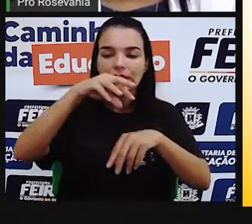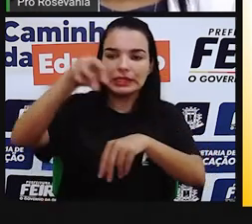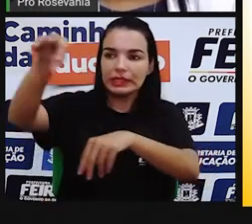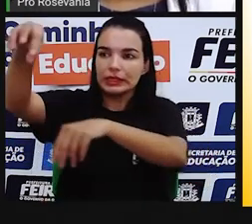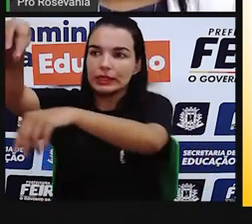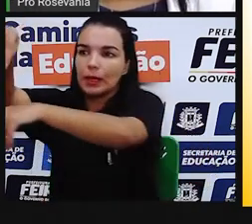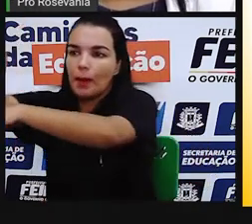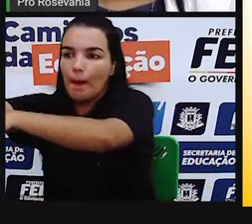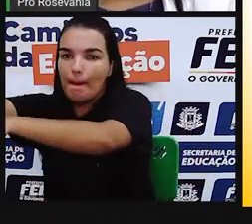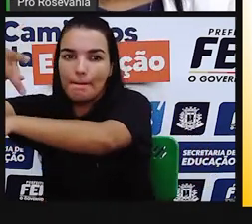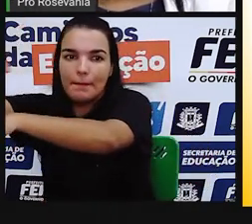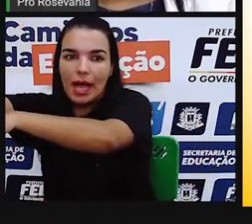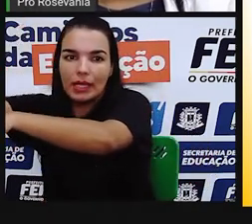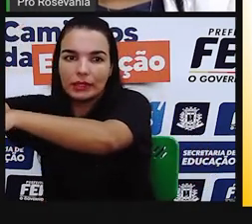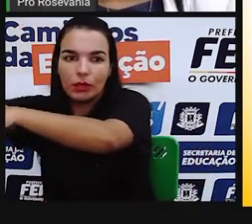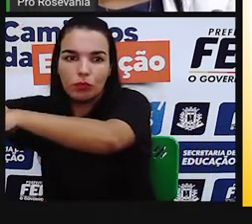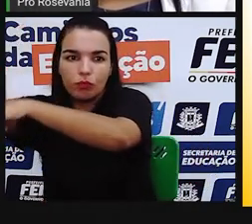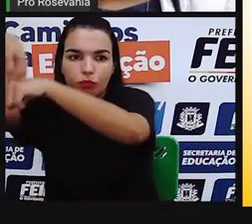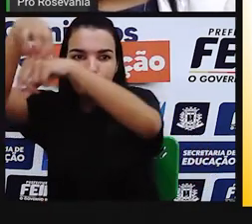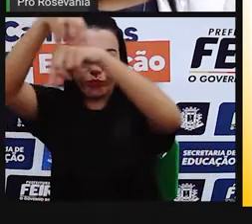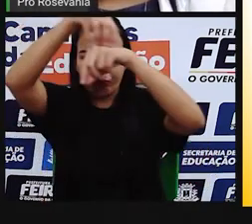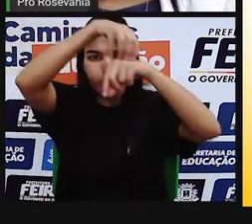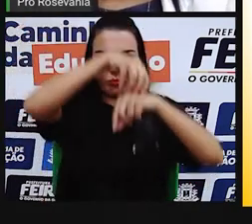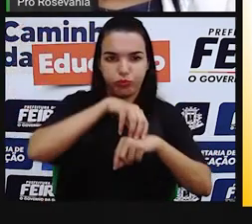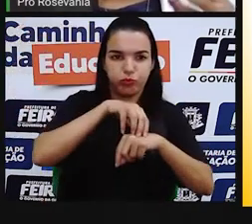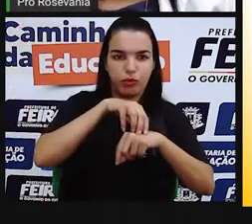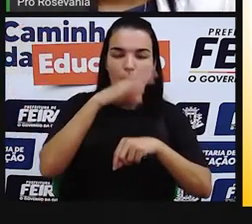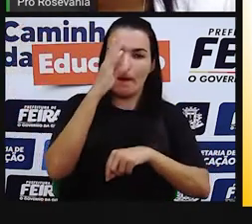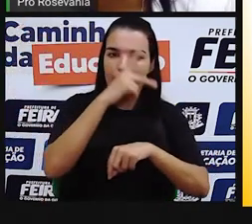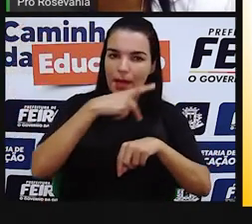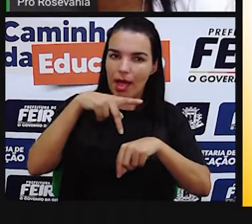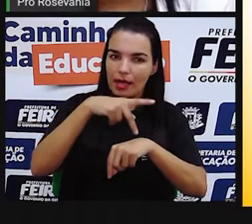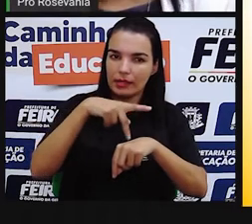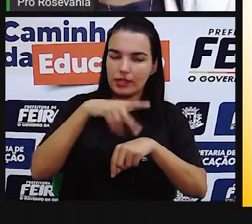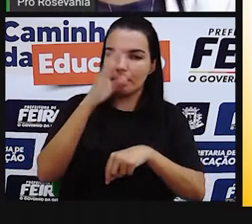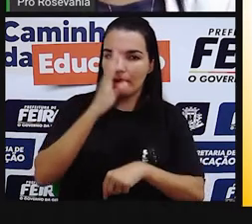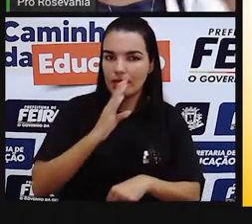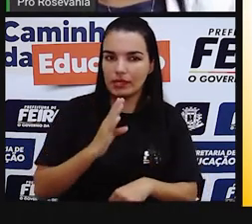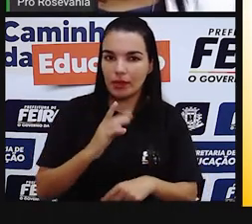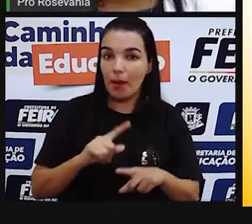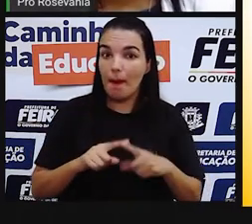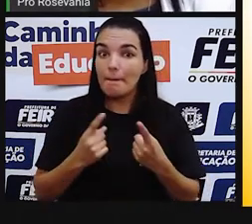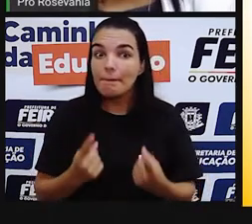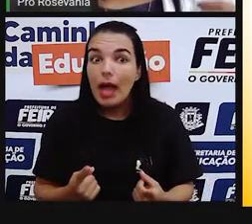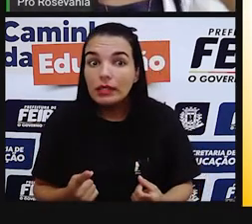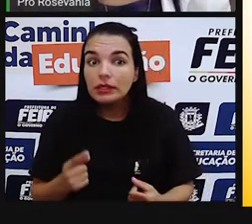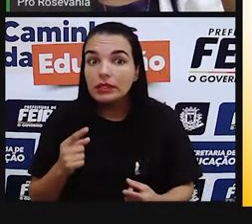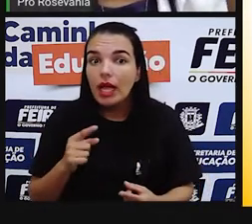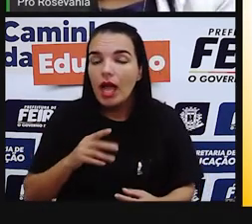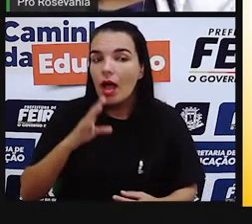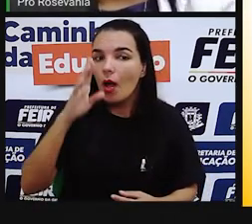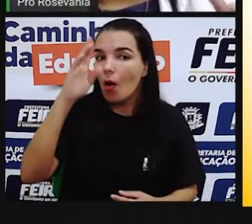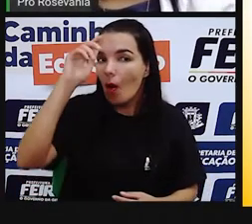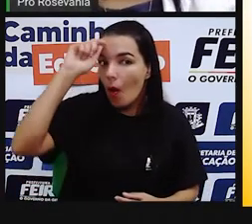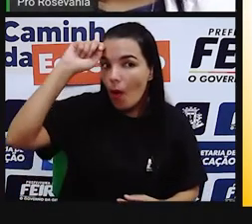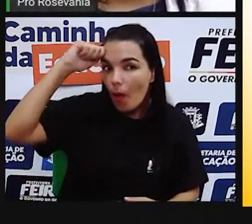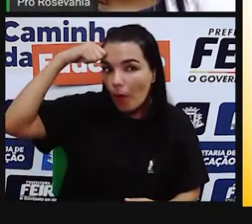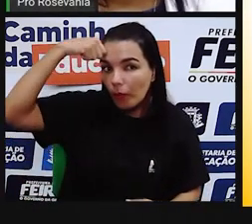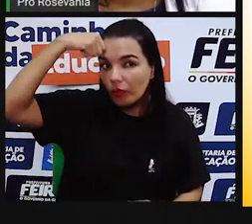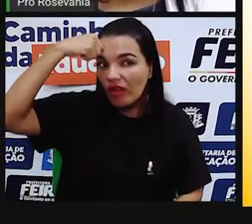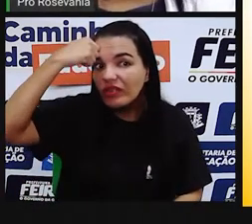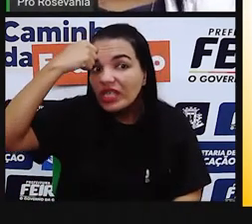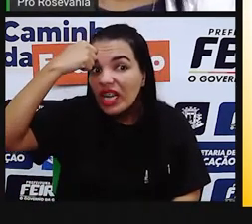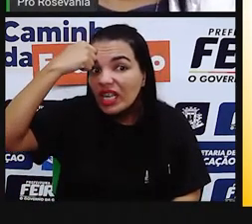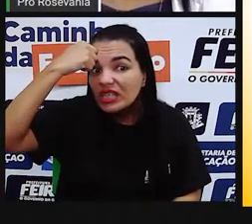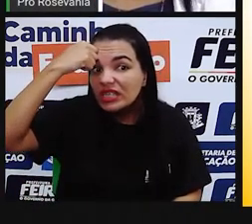Na realidade, eles não saíram, eles foram trazidos, eles foram capturados. No bom português, roubados mesmo lá da